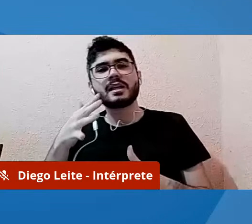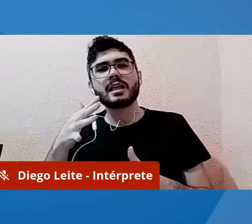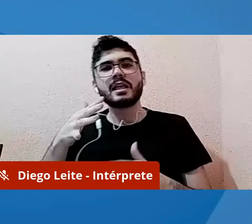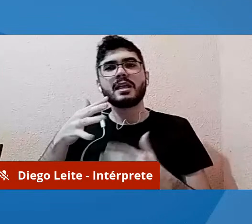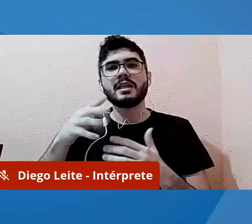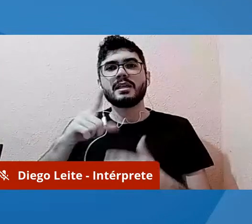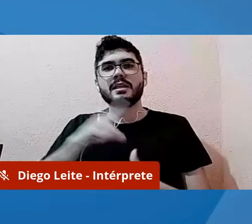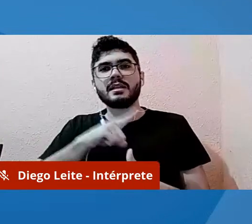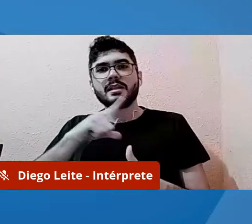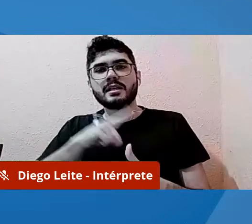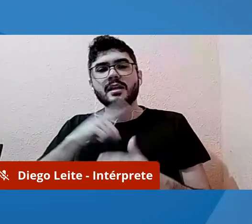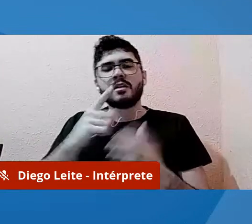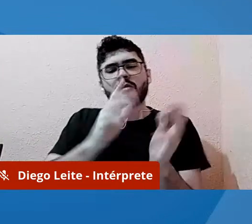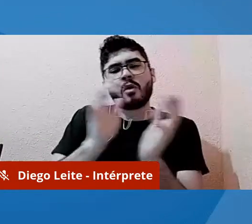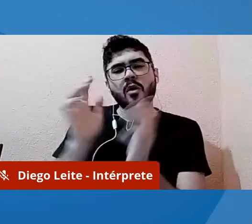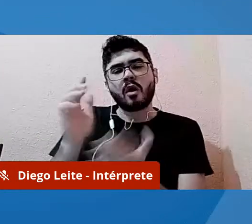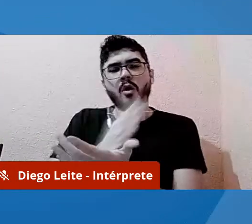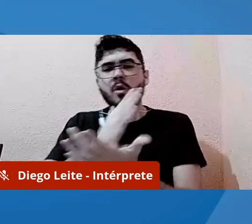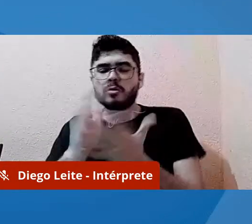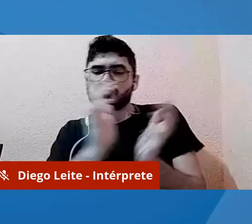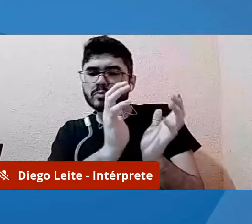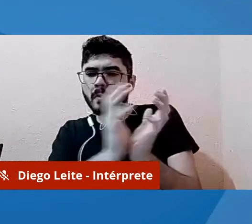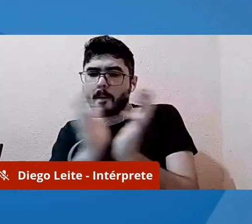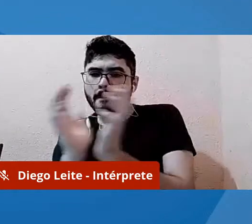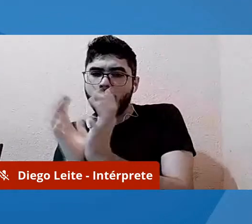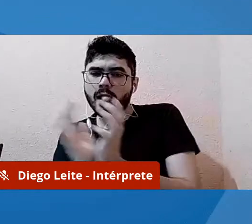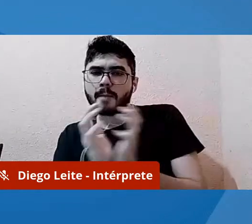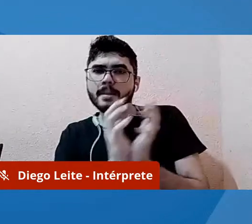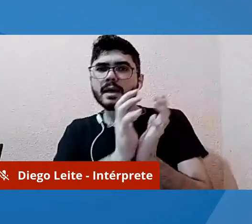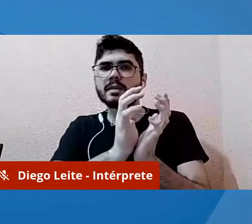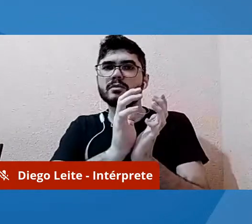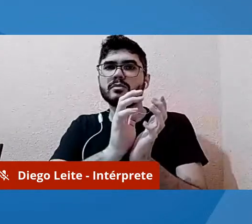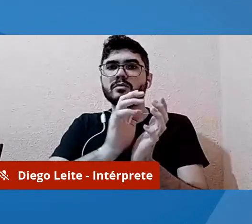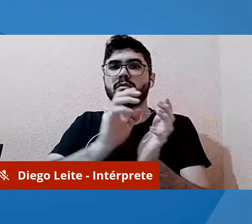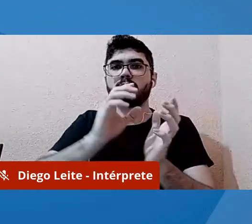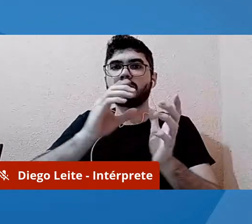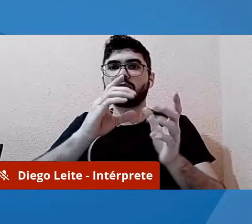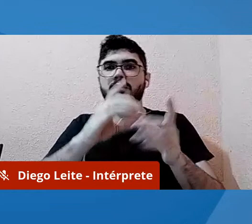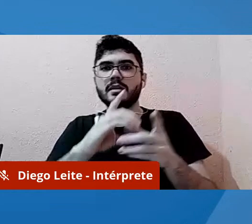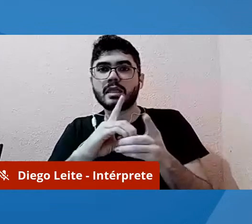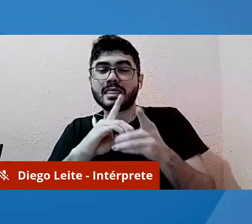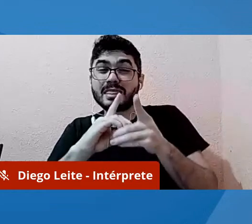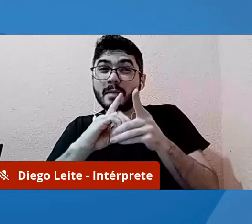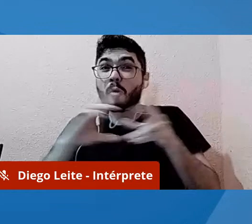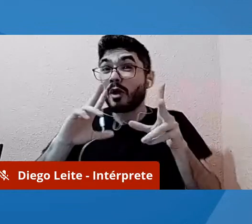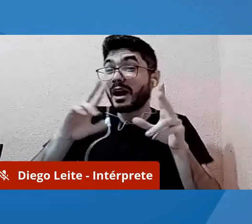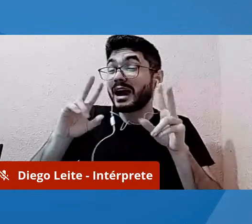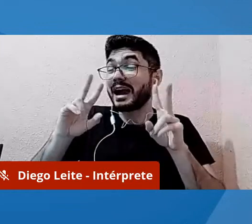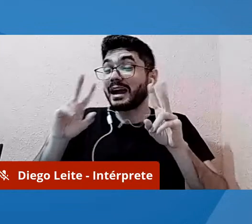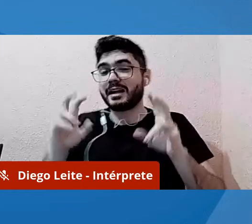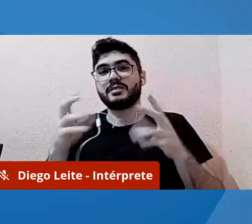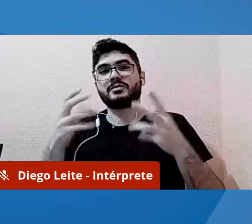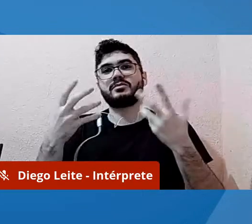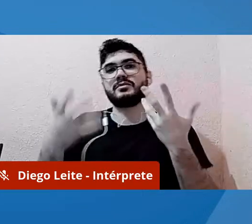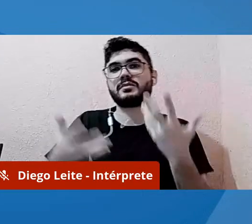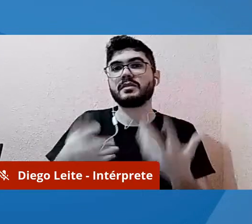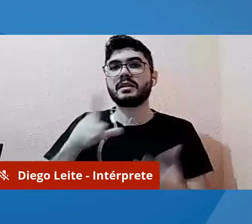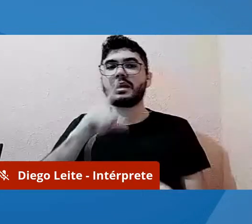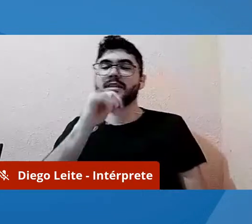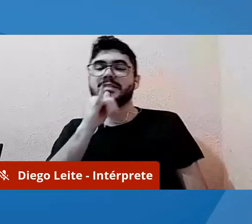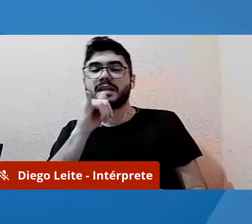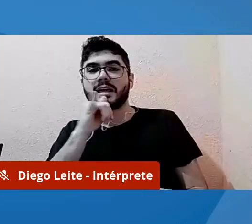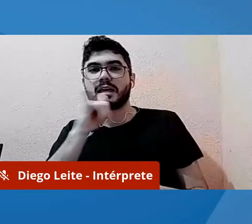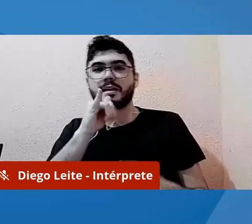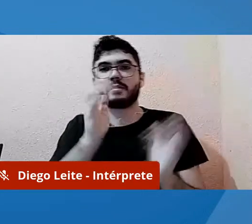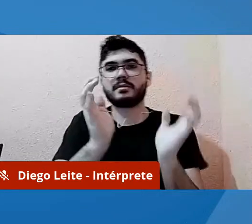formas parlamentares, formas democráticas, entre aspas. Isto é, havia um parlamento em